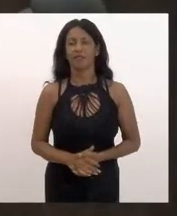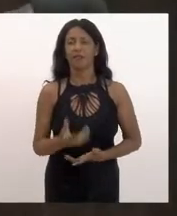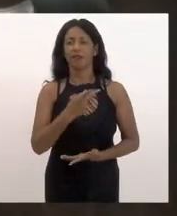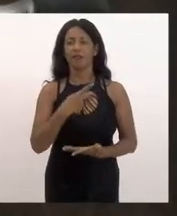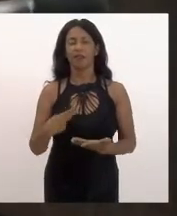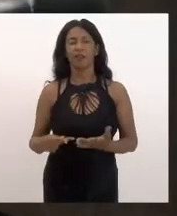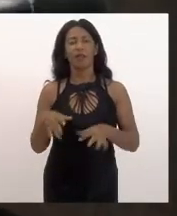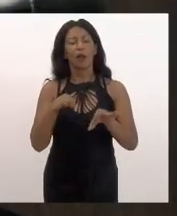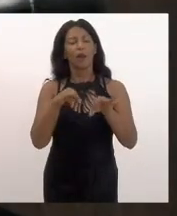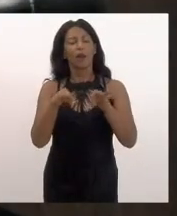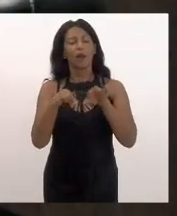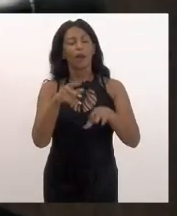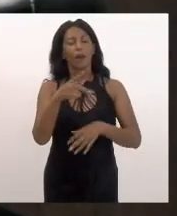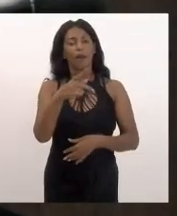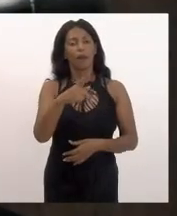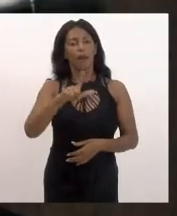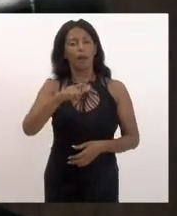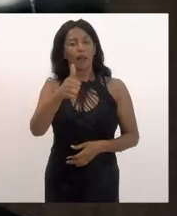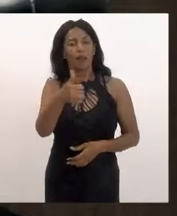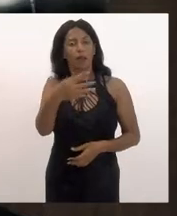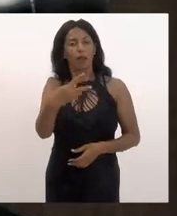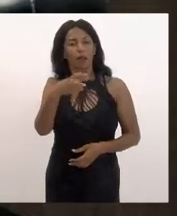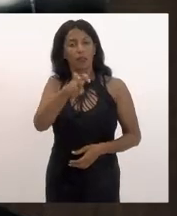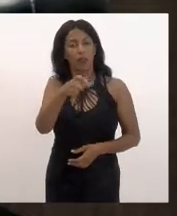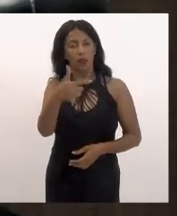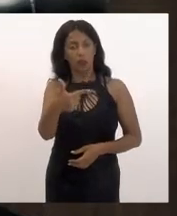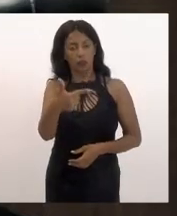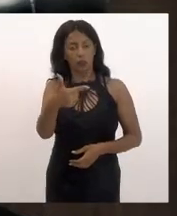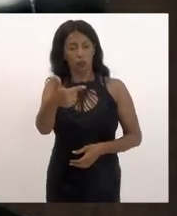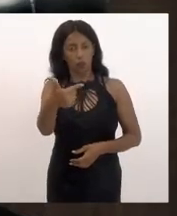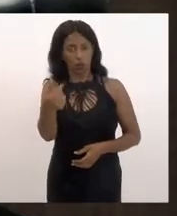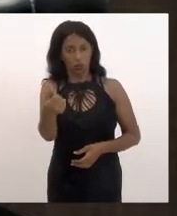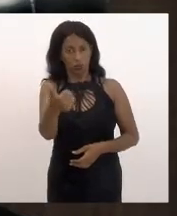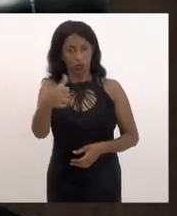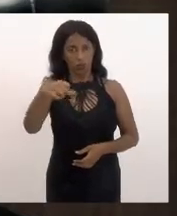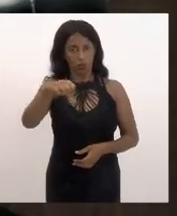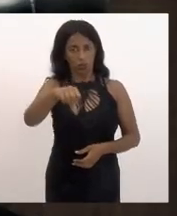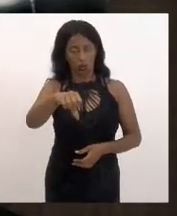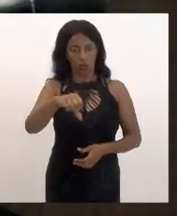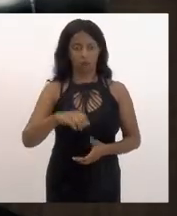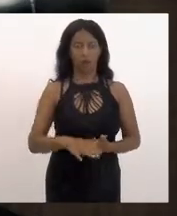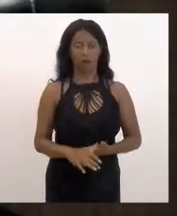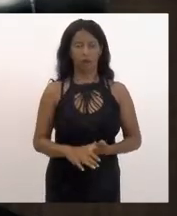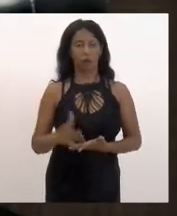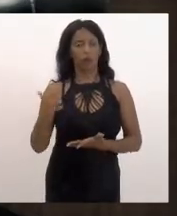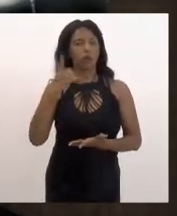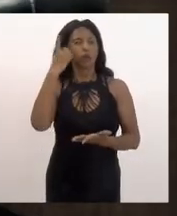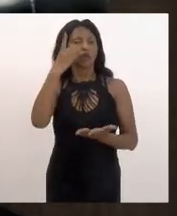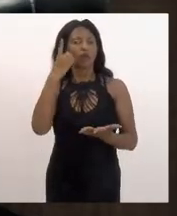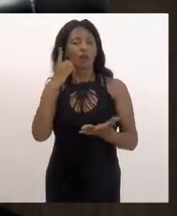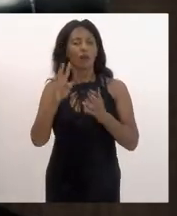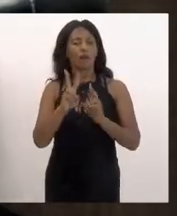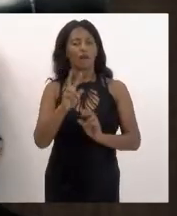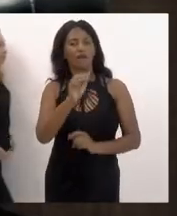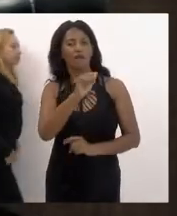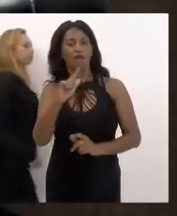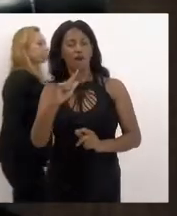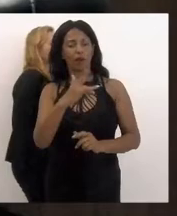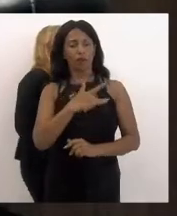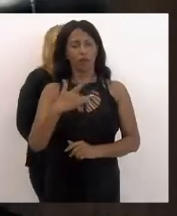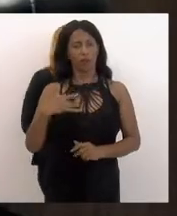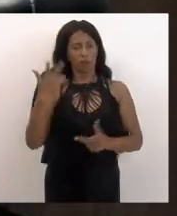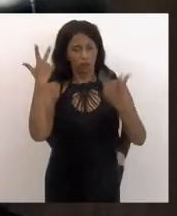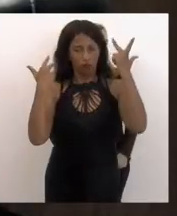Presidente, projeto de lei 1452 de 2019, do deputado Valdeci da Saúde,